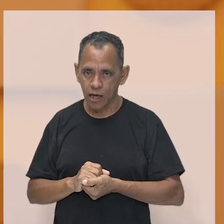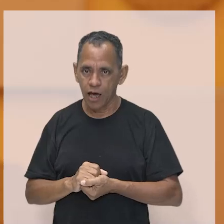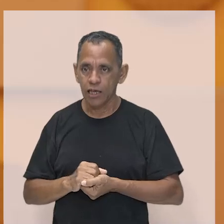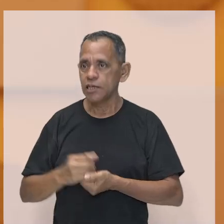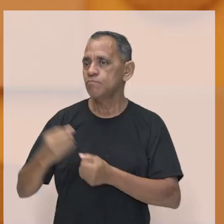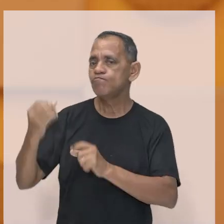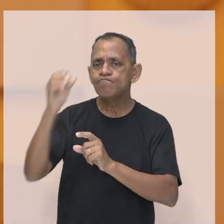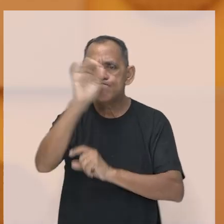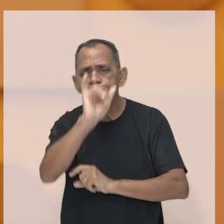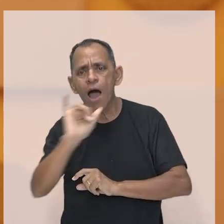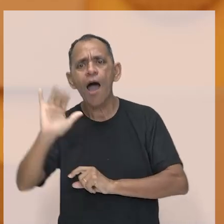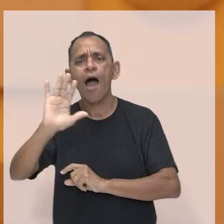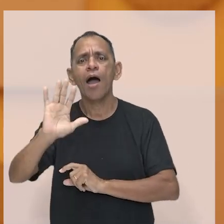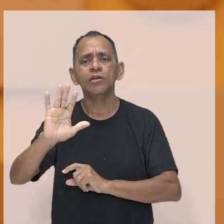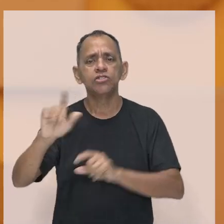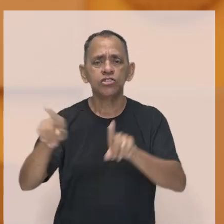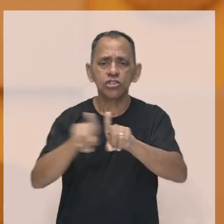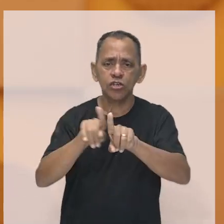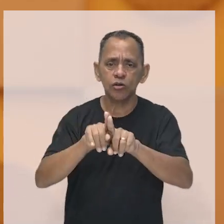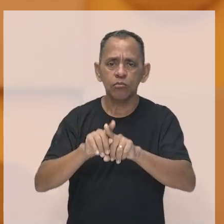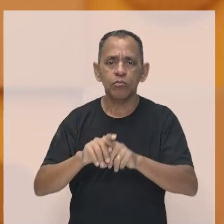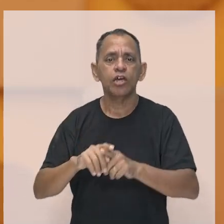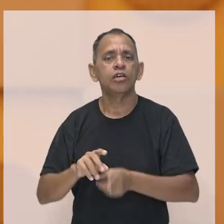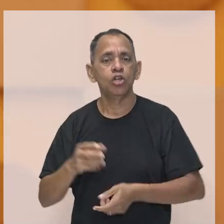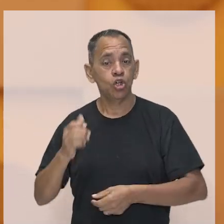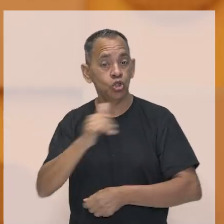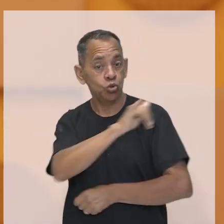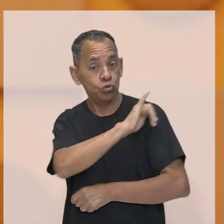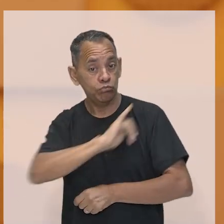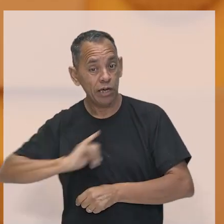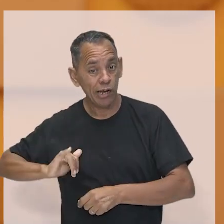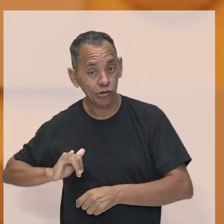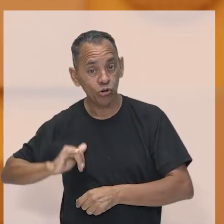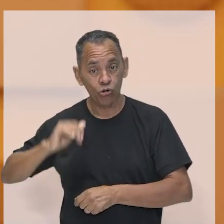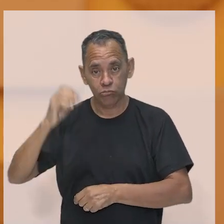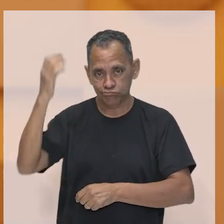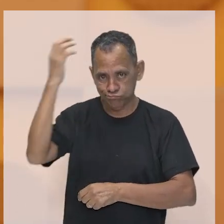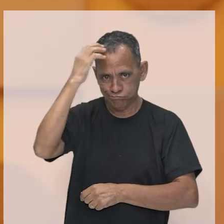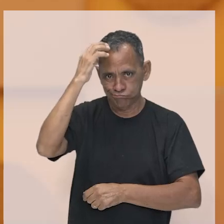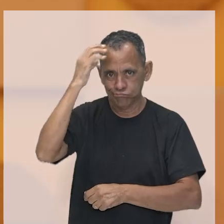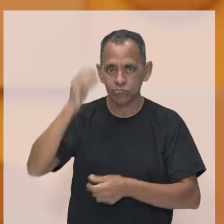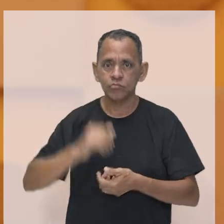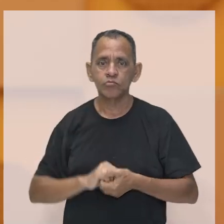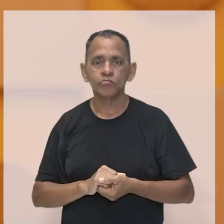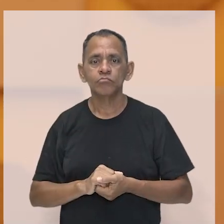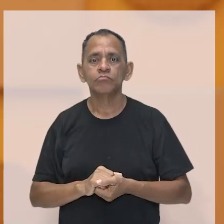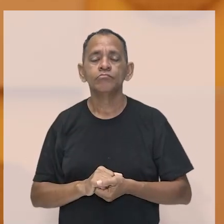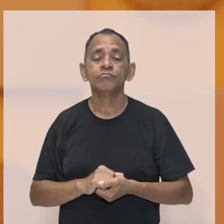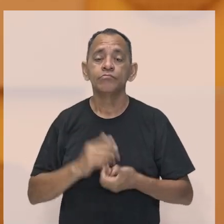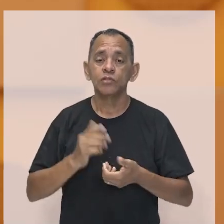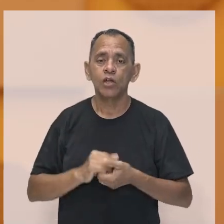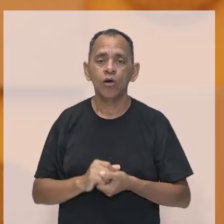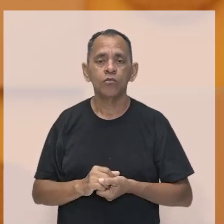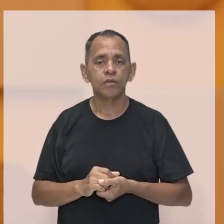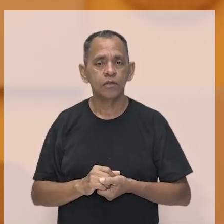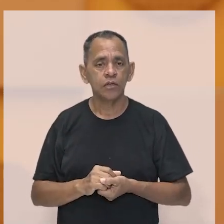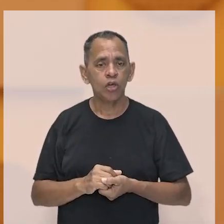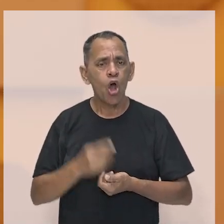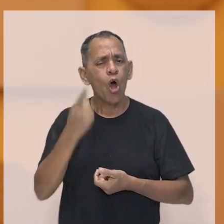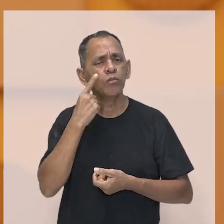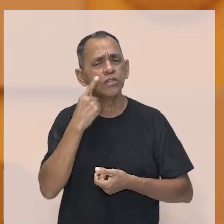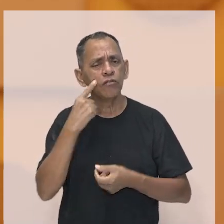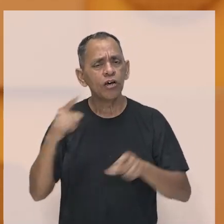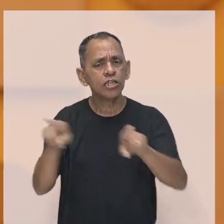pudesse ameaçar a implantação desse novo regime, que era justamente, no caso ali, a figura do imperador.